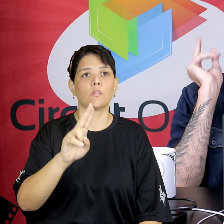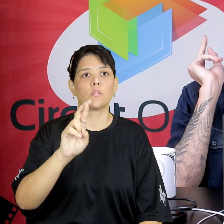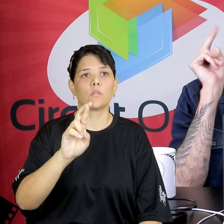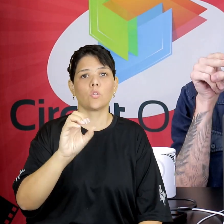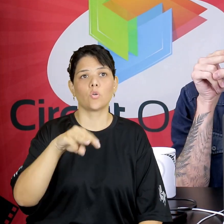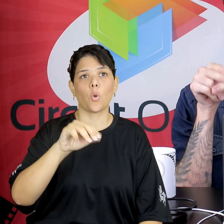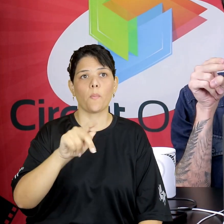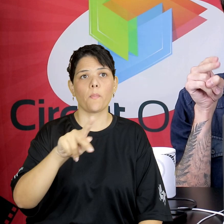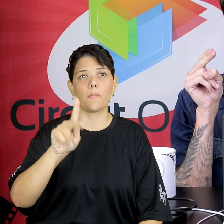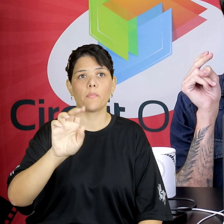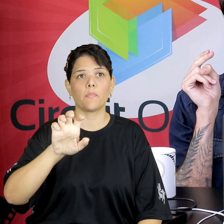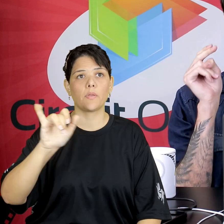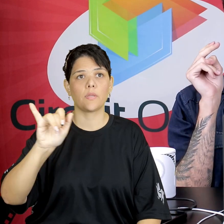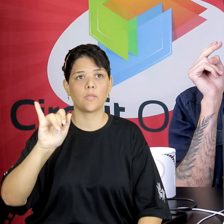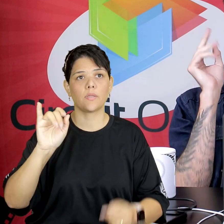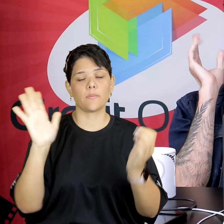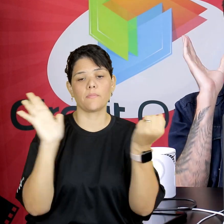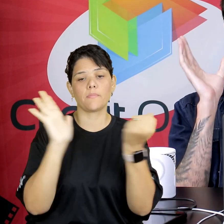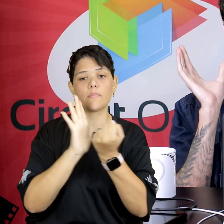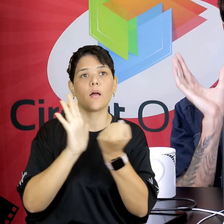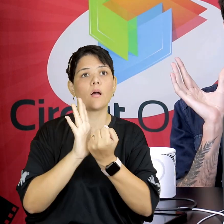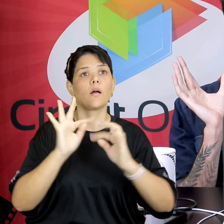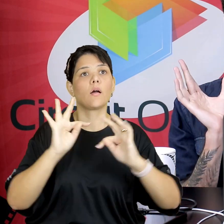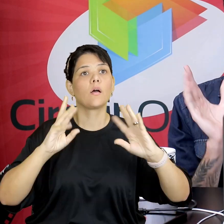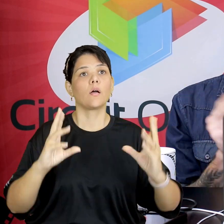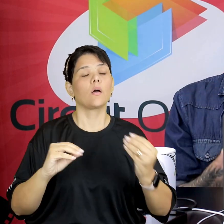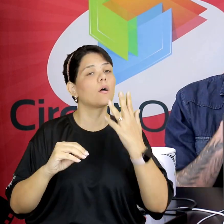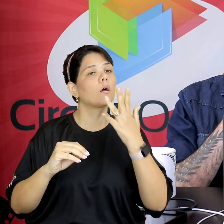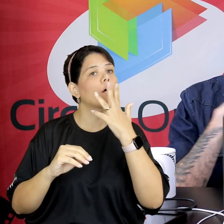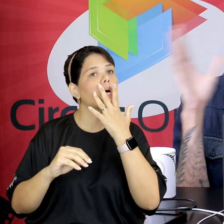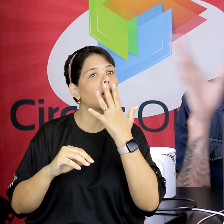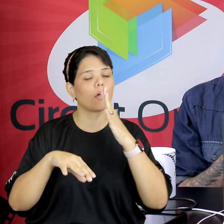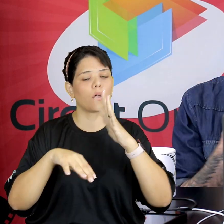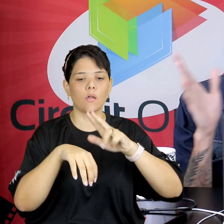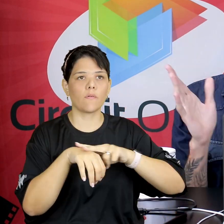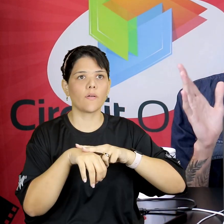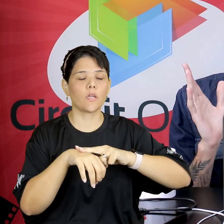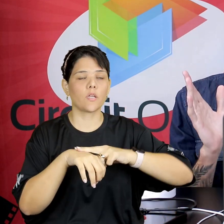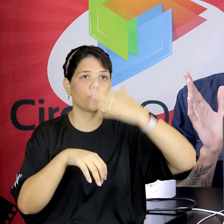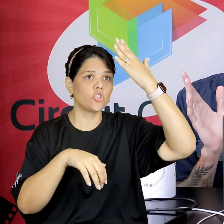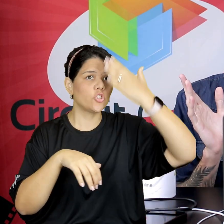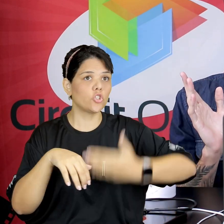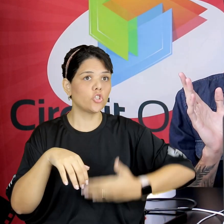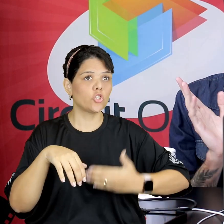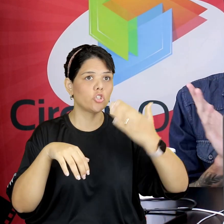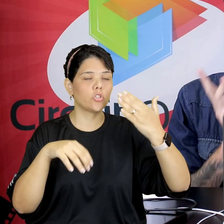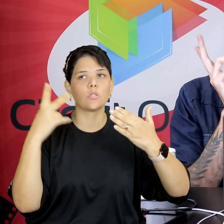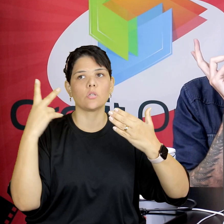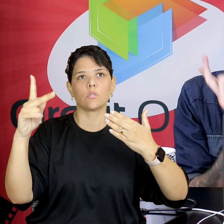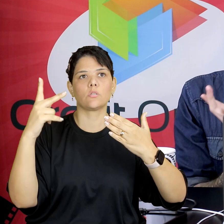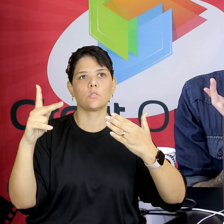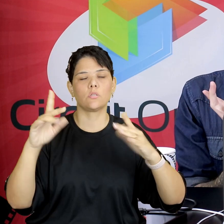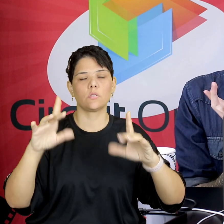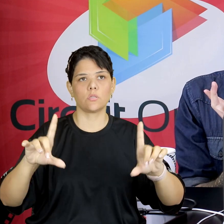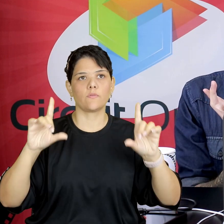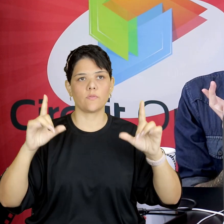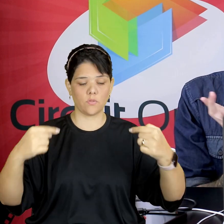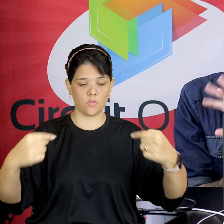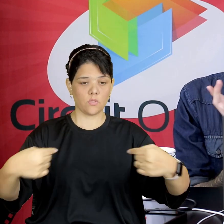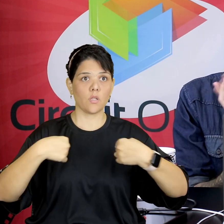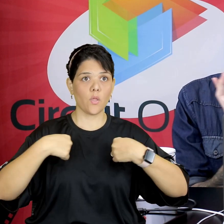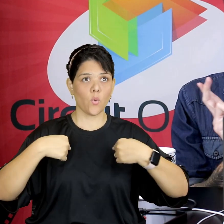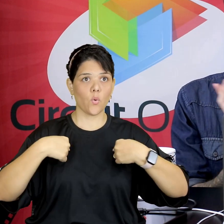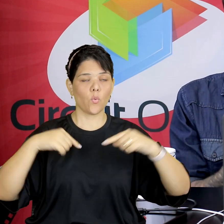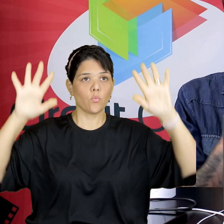Ele marca toda a cor verde específica e tira ela completamente do seu vídeo. Então você tem ela